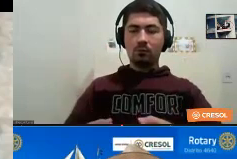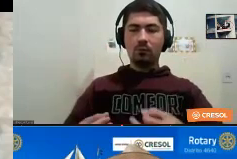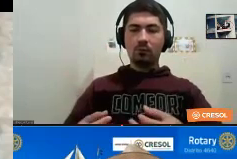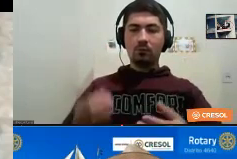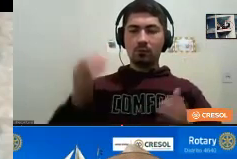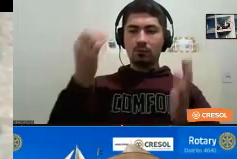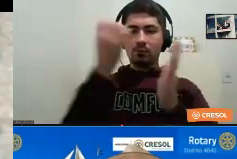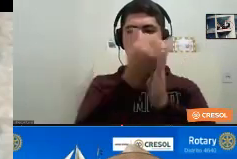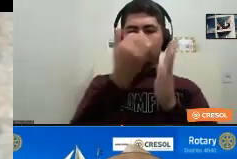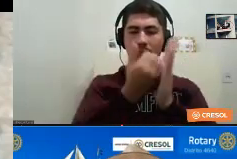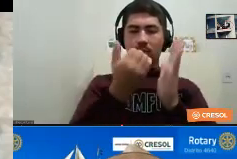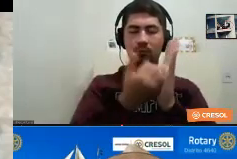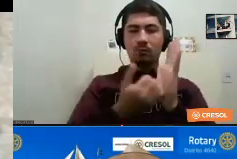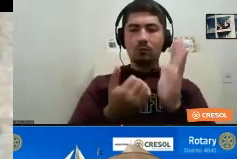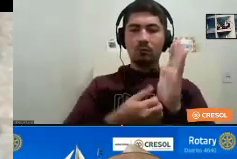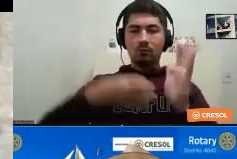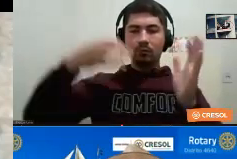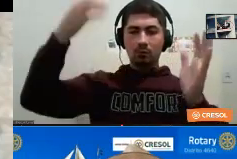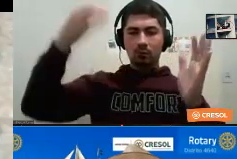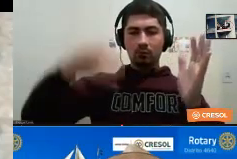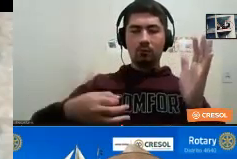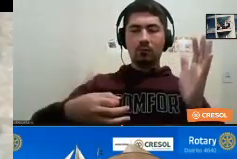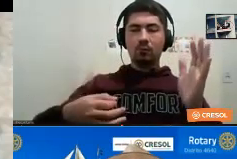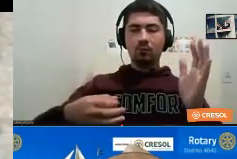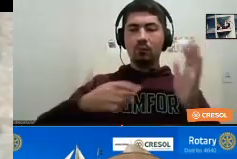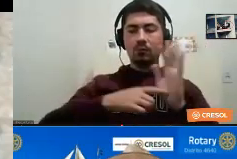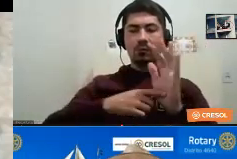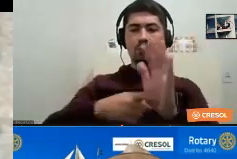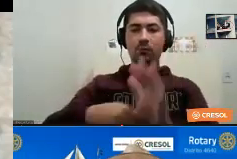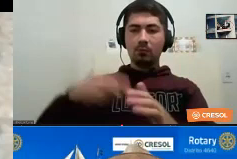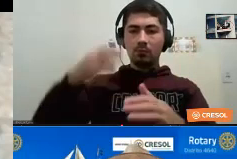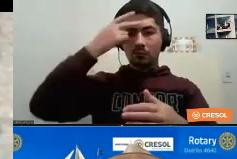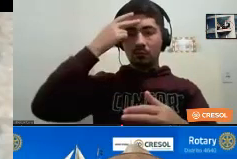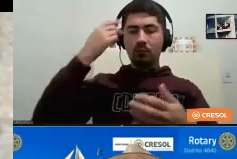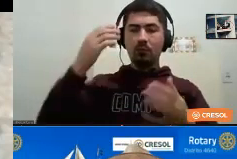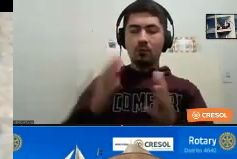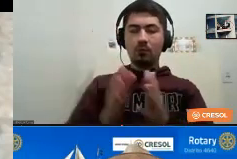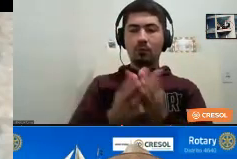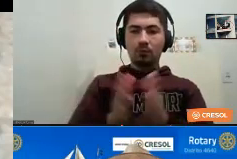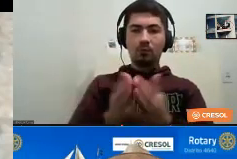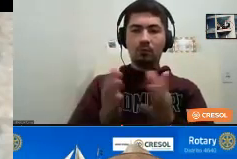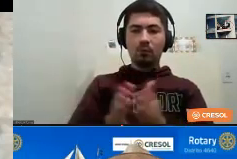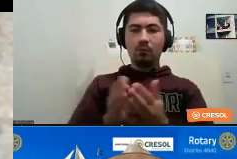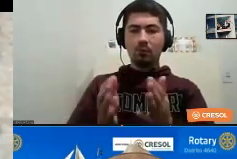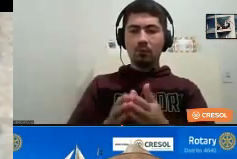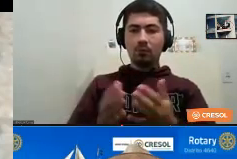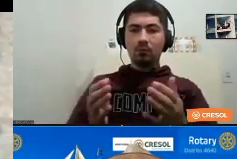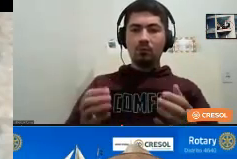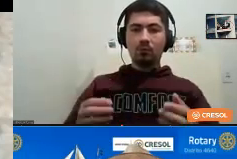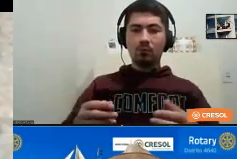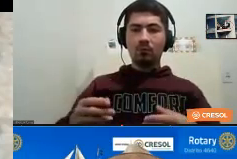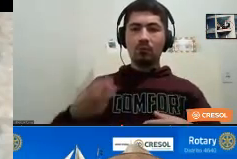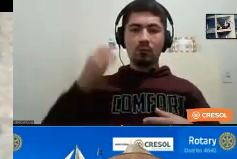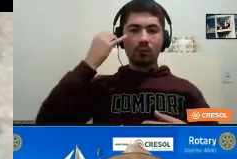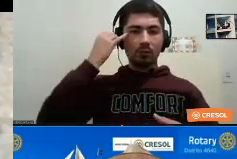mais eloquente possível, para os necessitados, seja na África, na Ásia, na Europa, na América